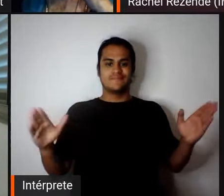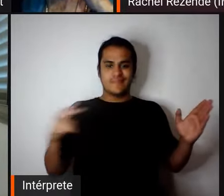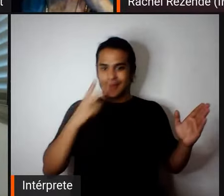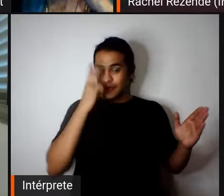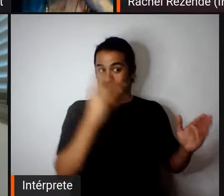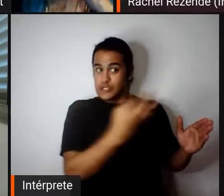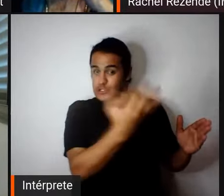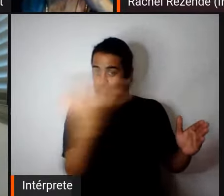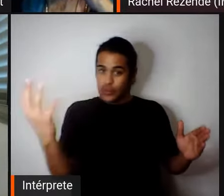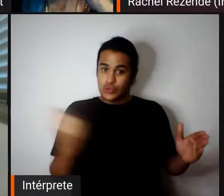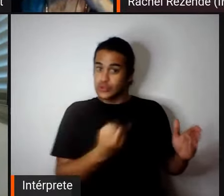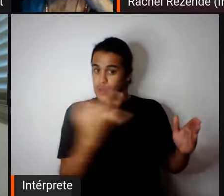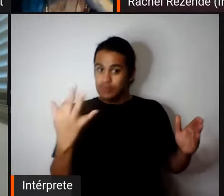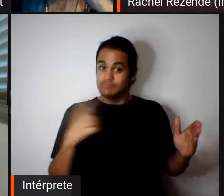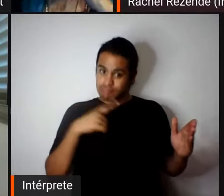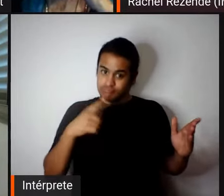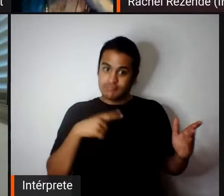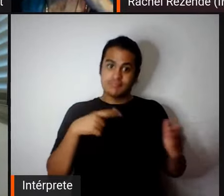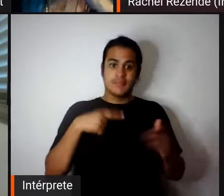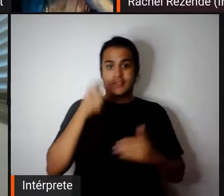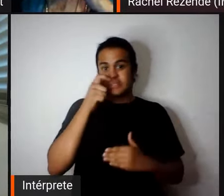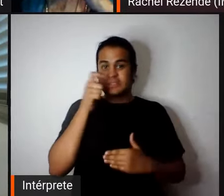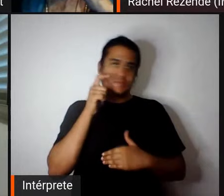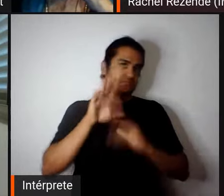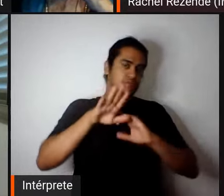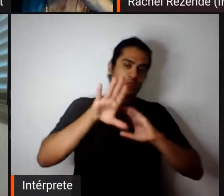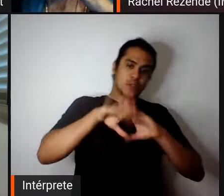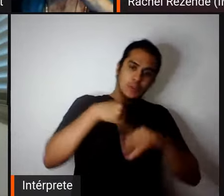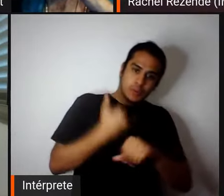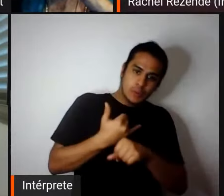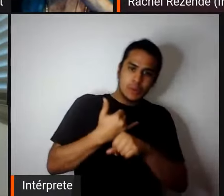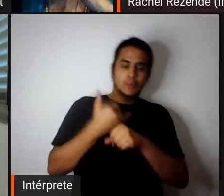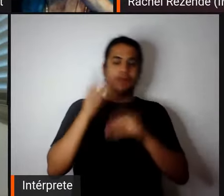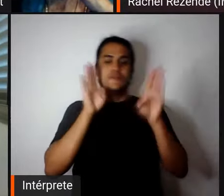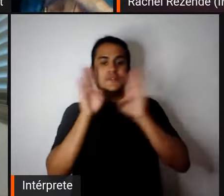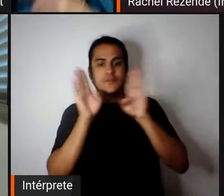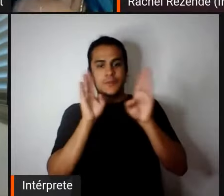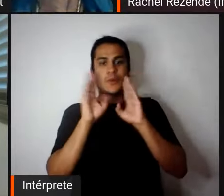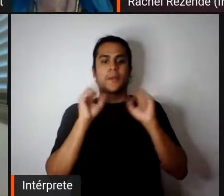estão conosco, né, nos canais, tá aí, do Facebook, do YouTube. Raquel.